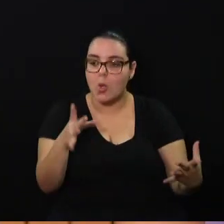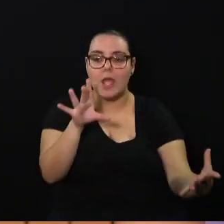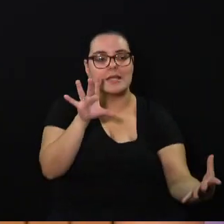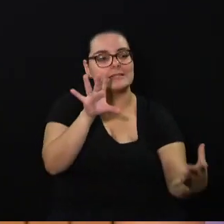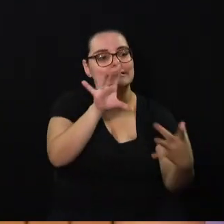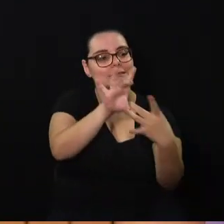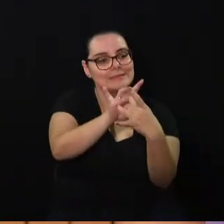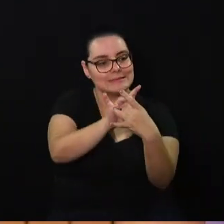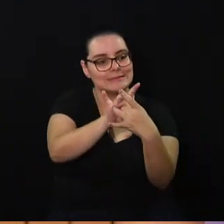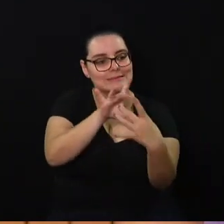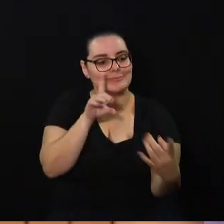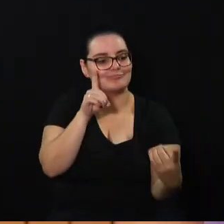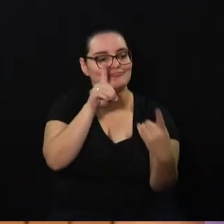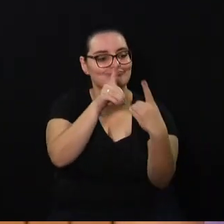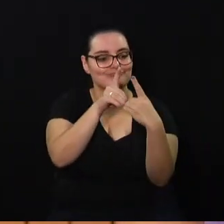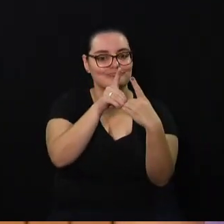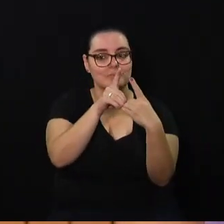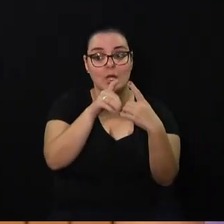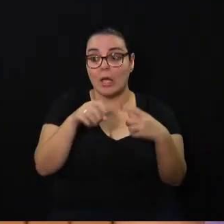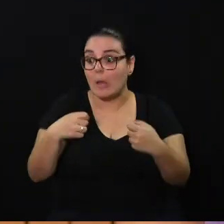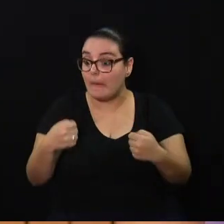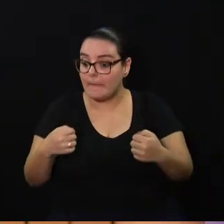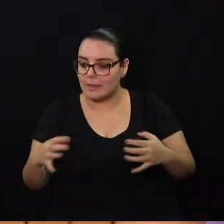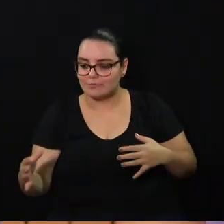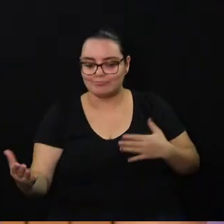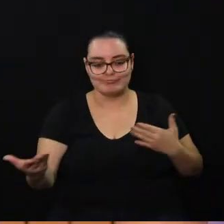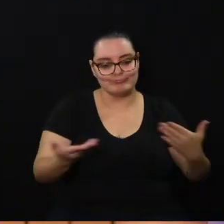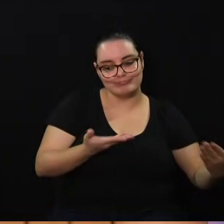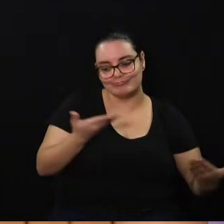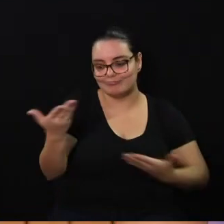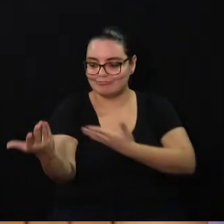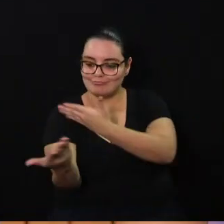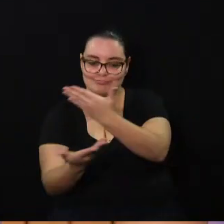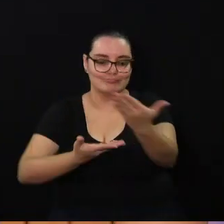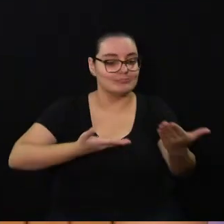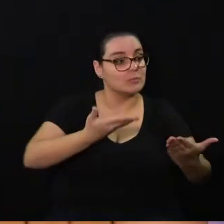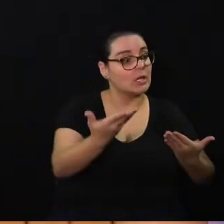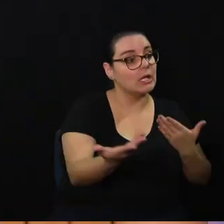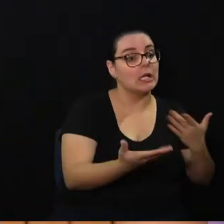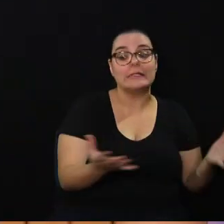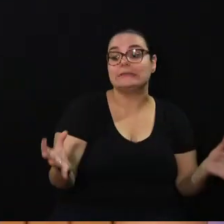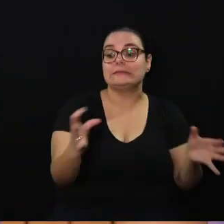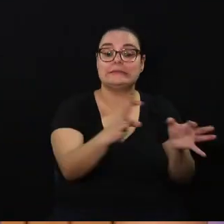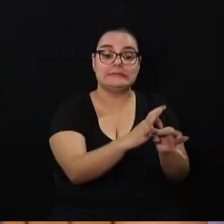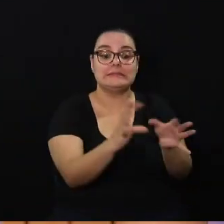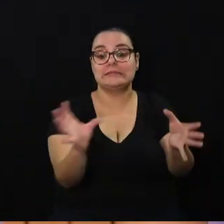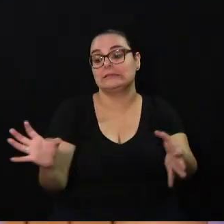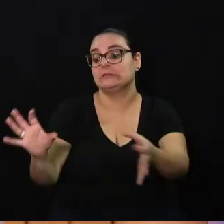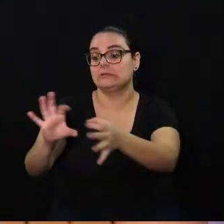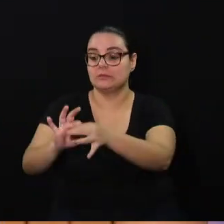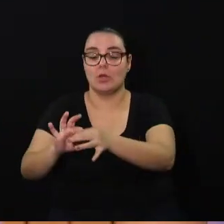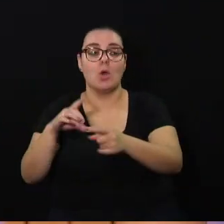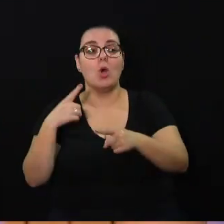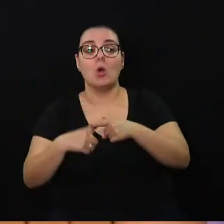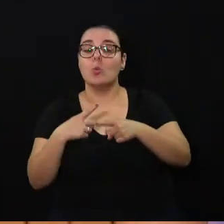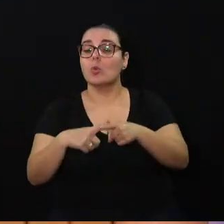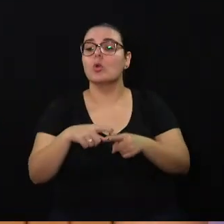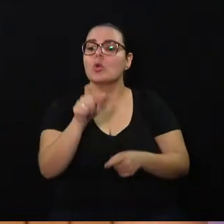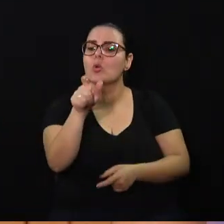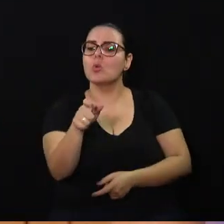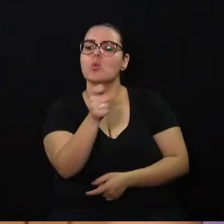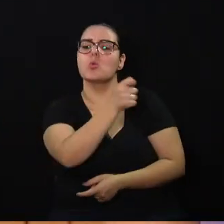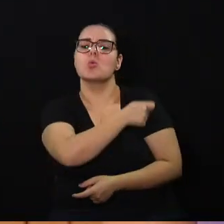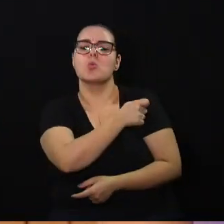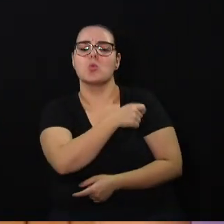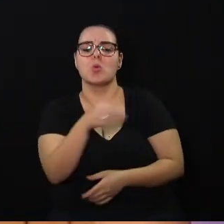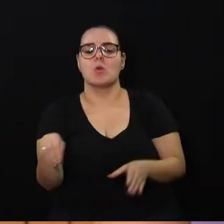essas esferas tem que conversar tem que ter mediação tem que ter parceria porque o aluno na escola a escola